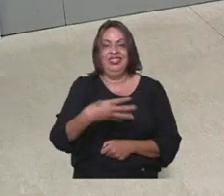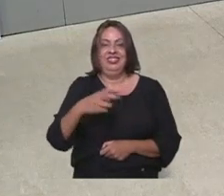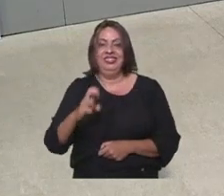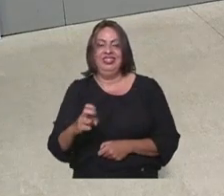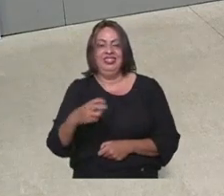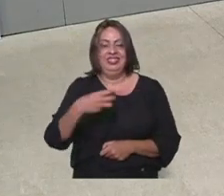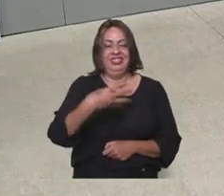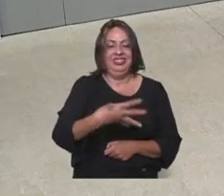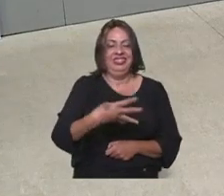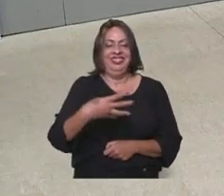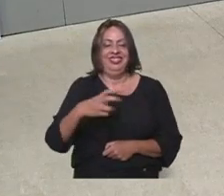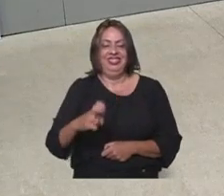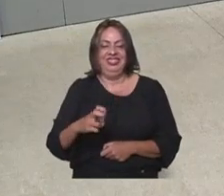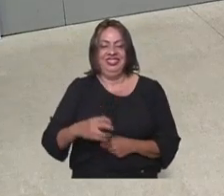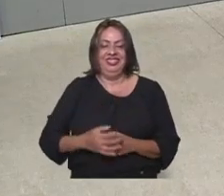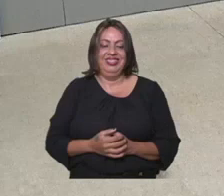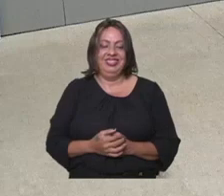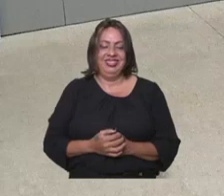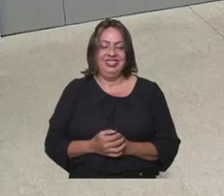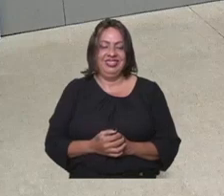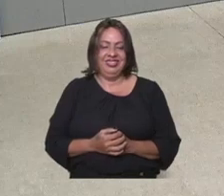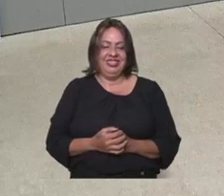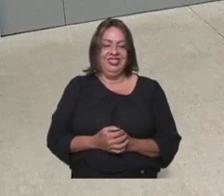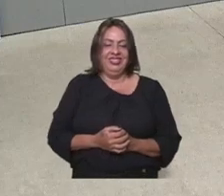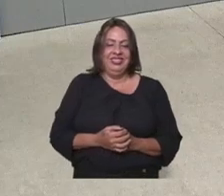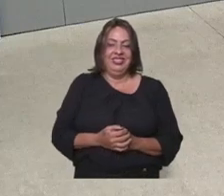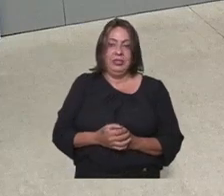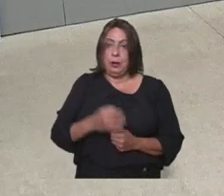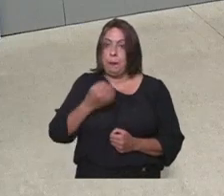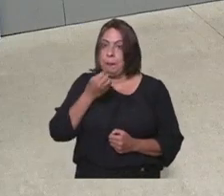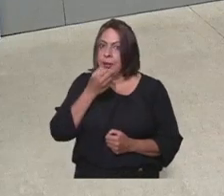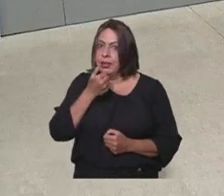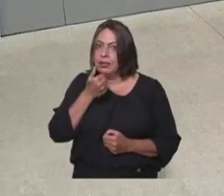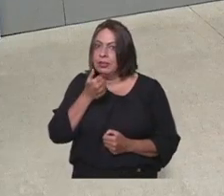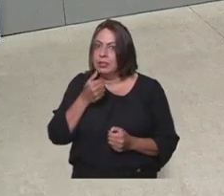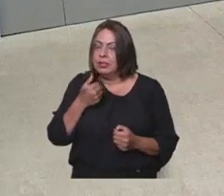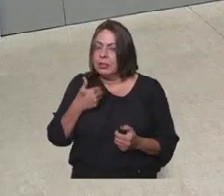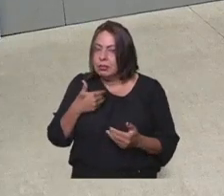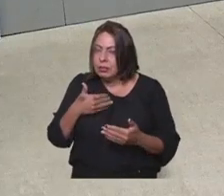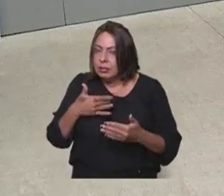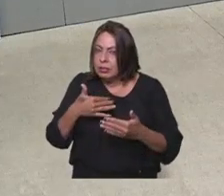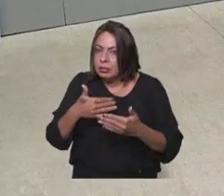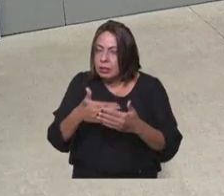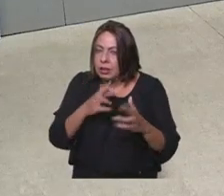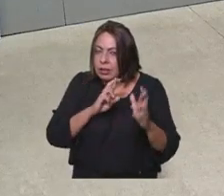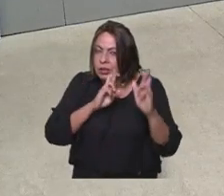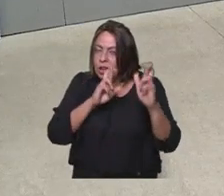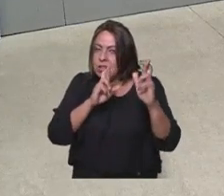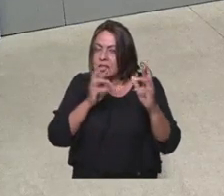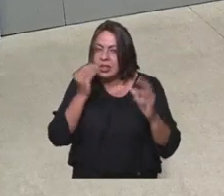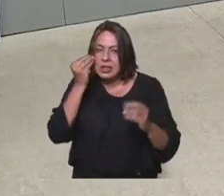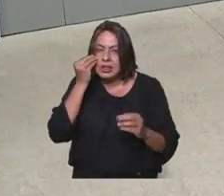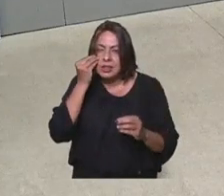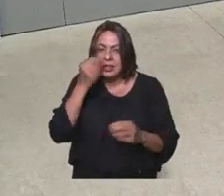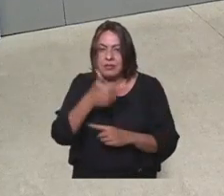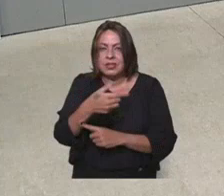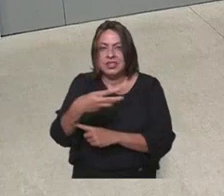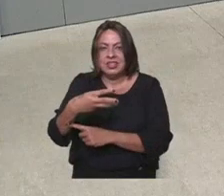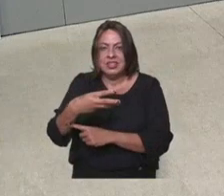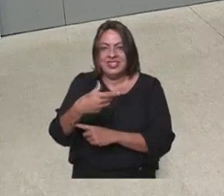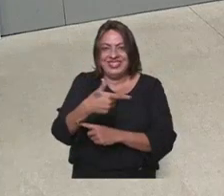agora, 45, tá indo bem? Tá, tá chegando pertinho. Torce aí junto comigo.